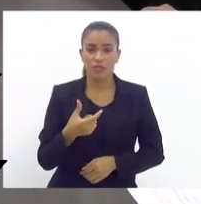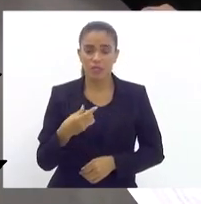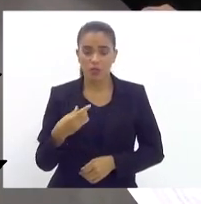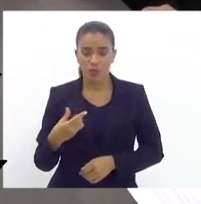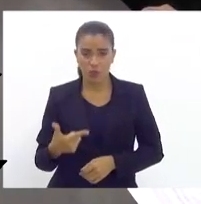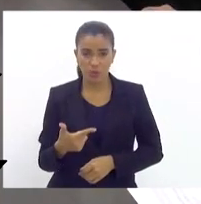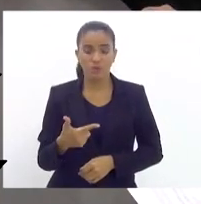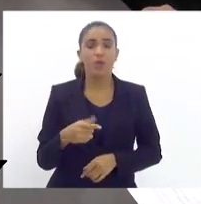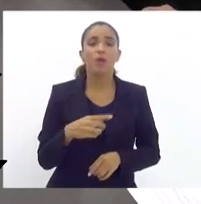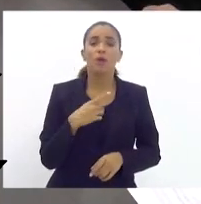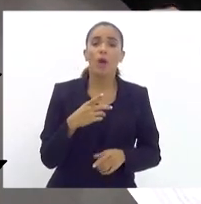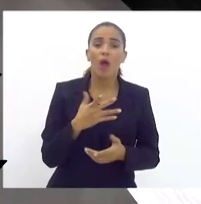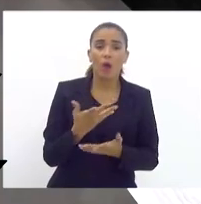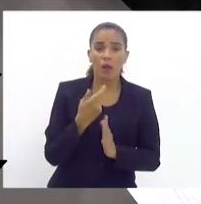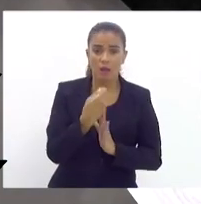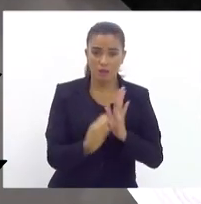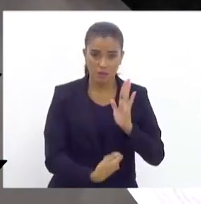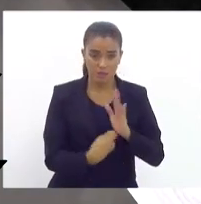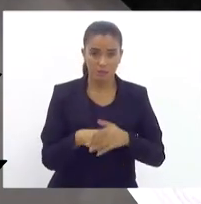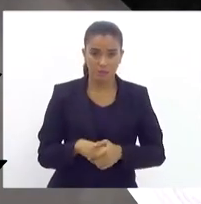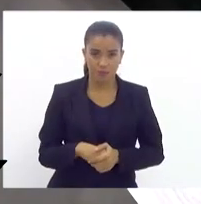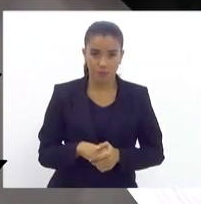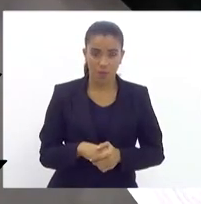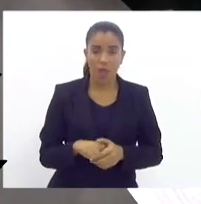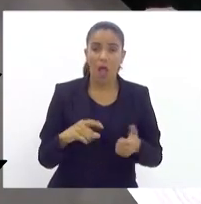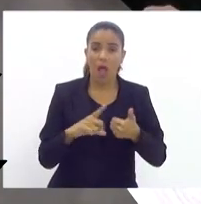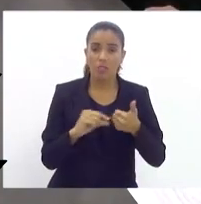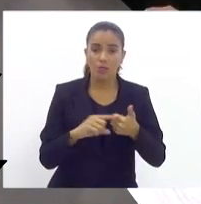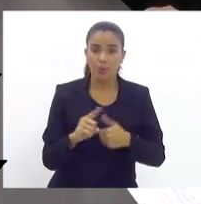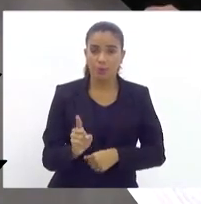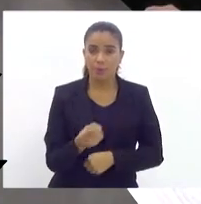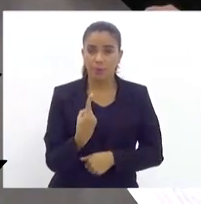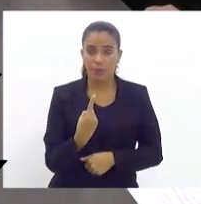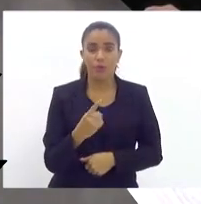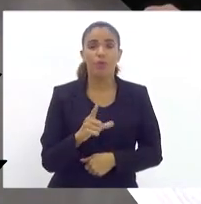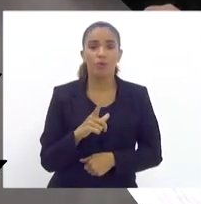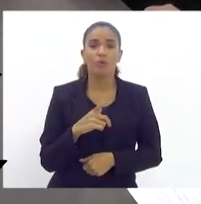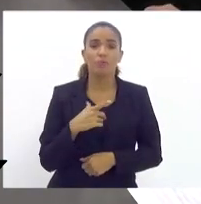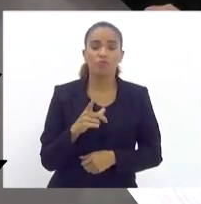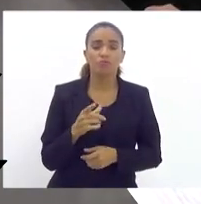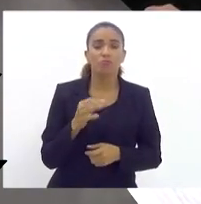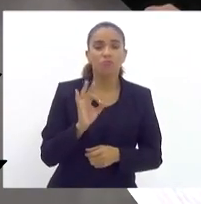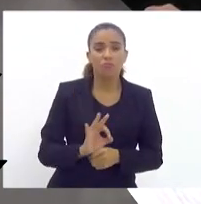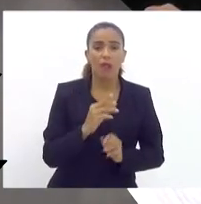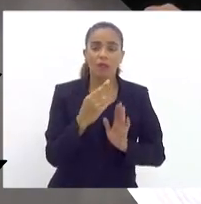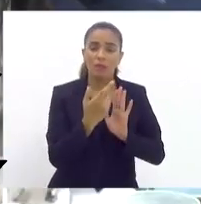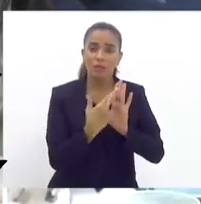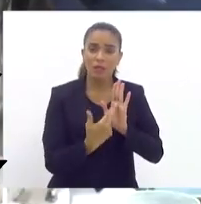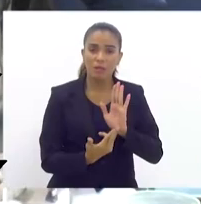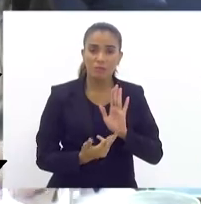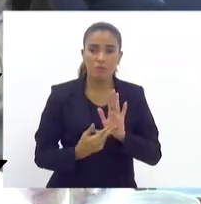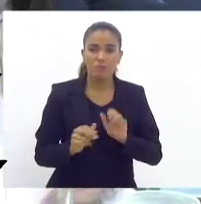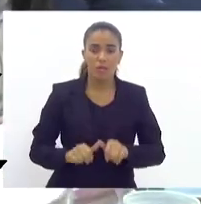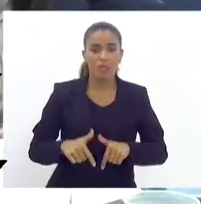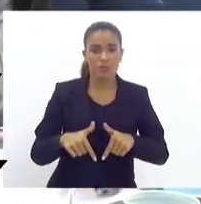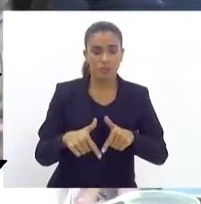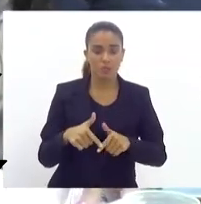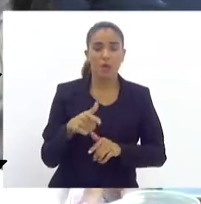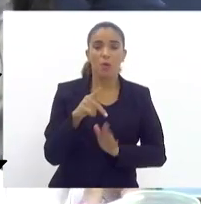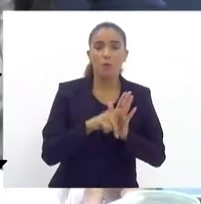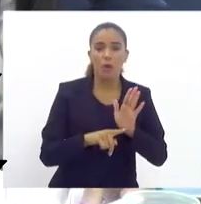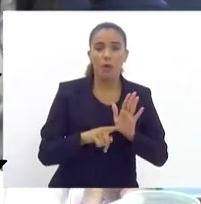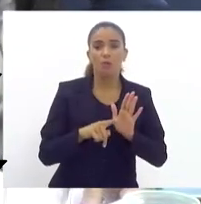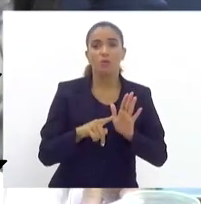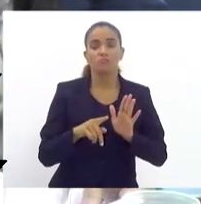422/2023, que passa a vigorar com a seguinte redação. Artigo 1º. Esta lei institui diretrizes e ações para a criação do Programa